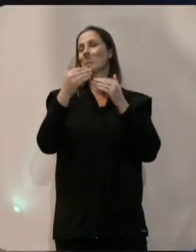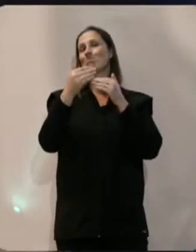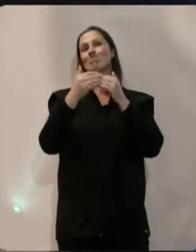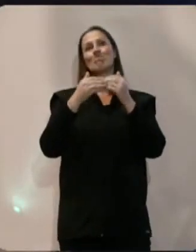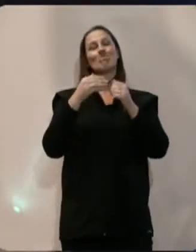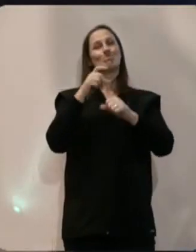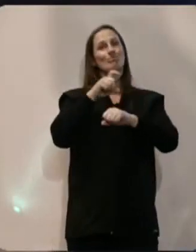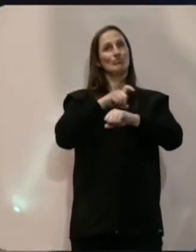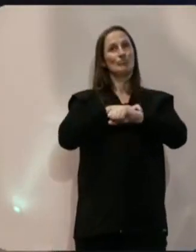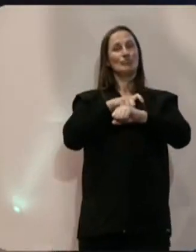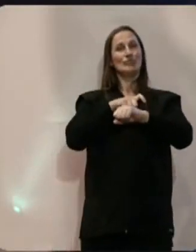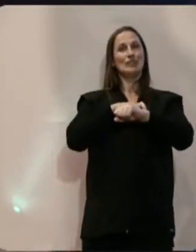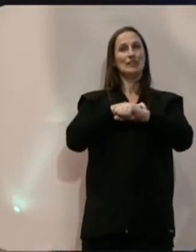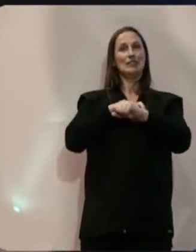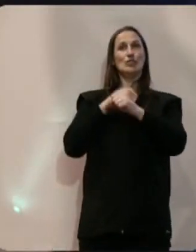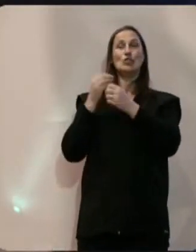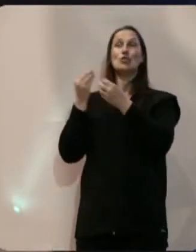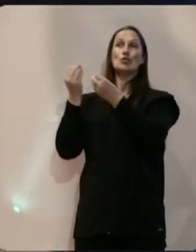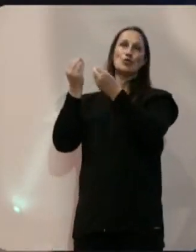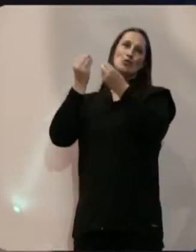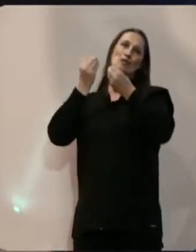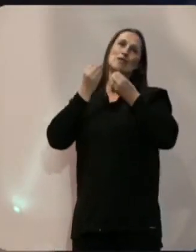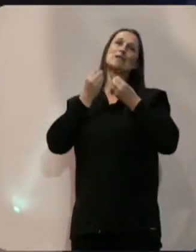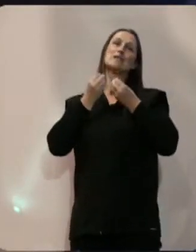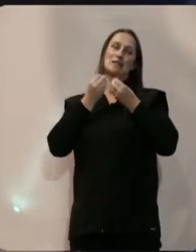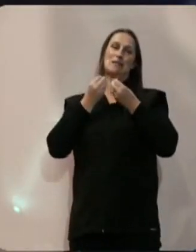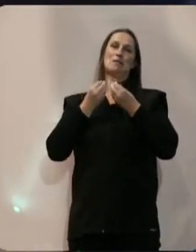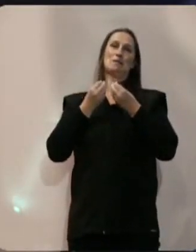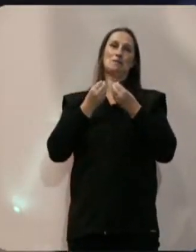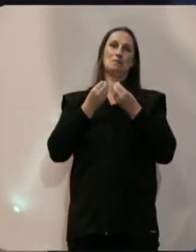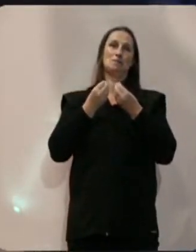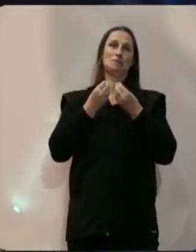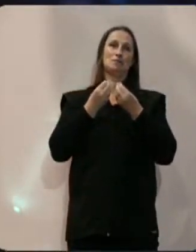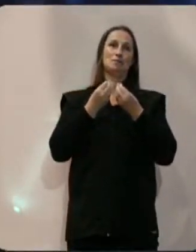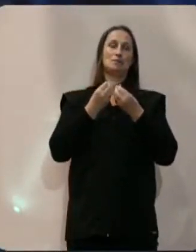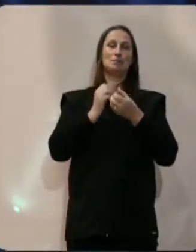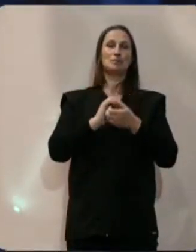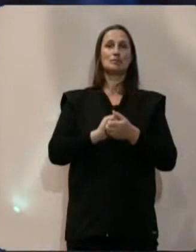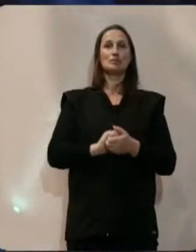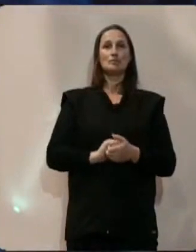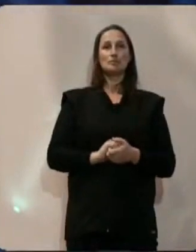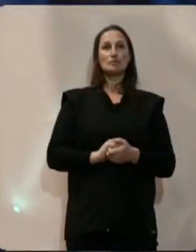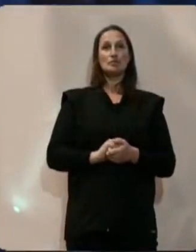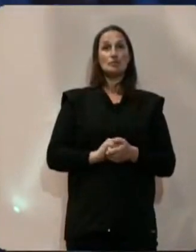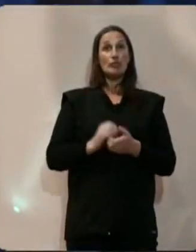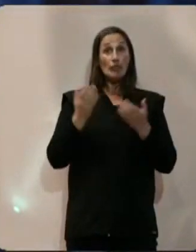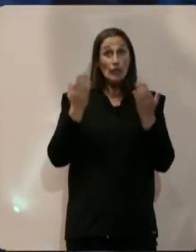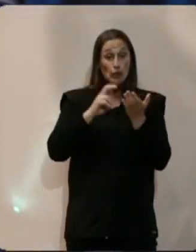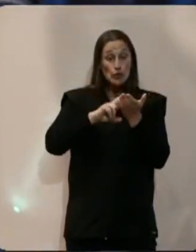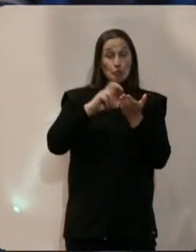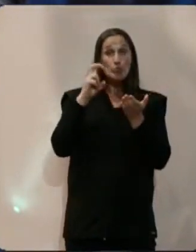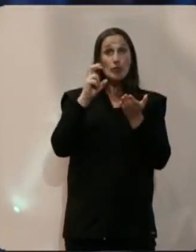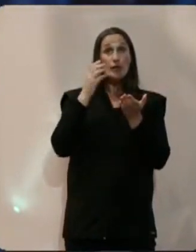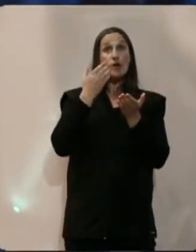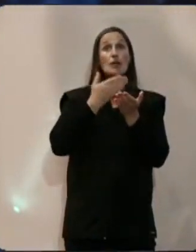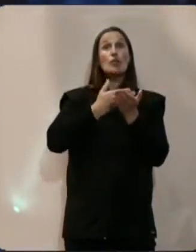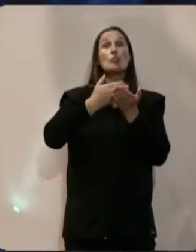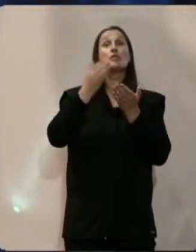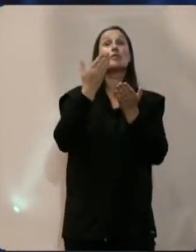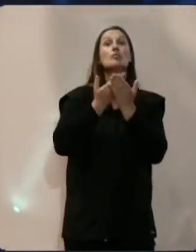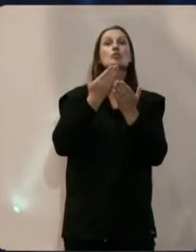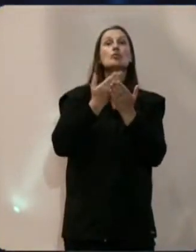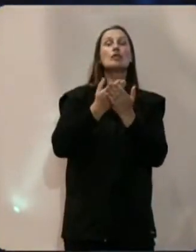for, e isso nos dá essa estabilidade. E a pergunta que começamos a fazer para esse texto hoje de manhã foi: